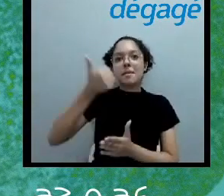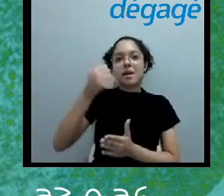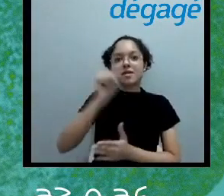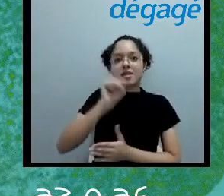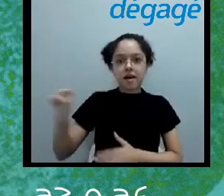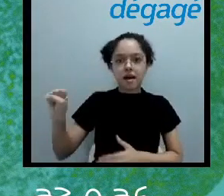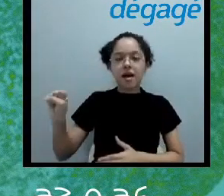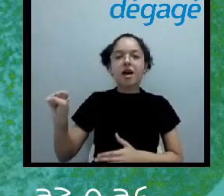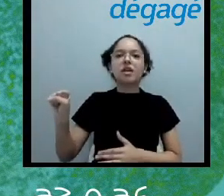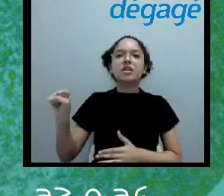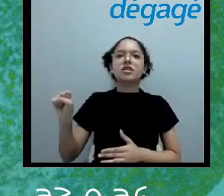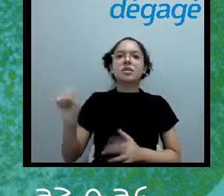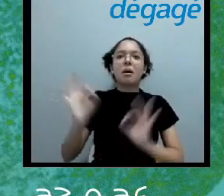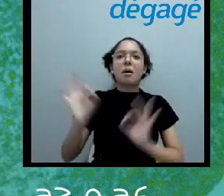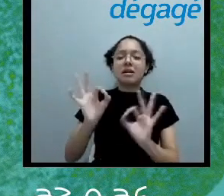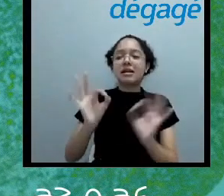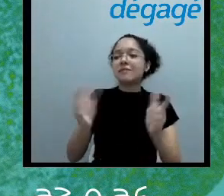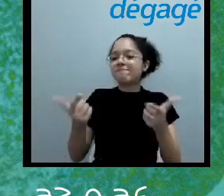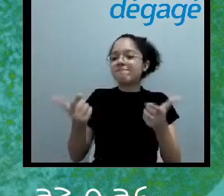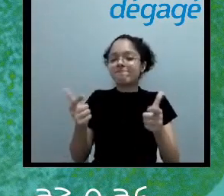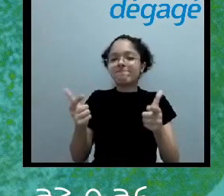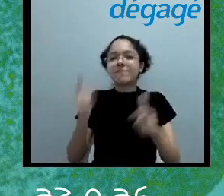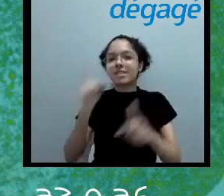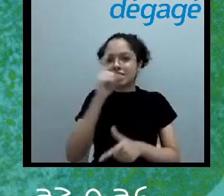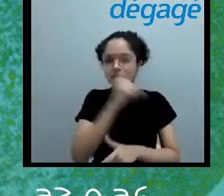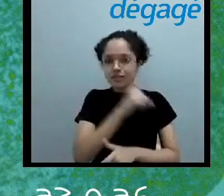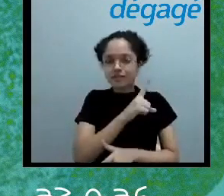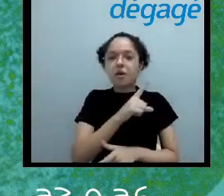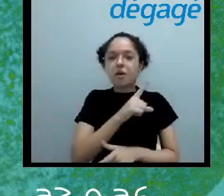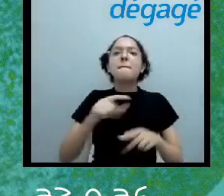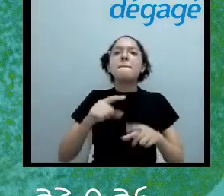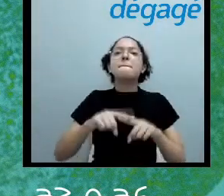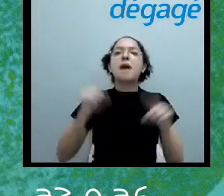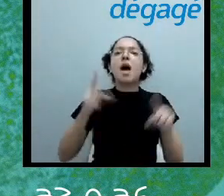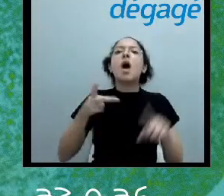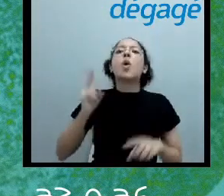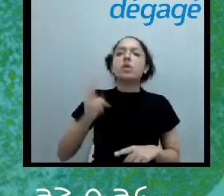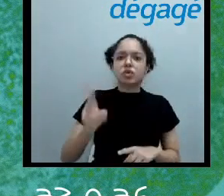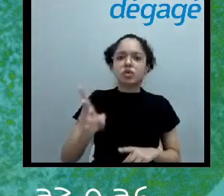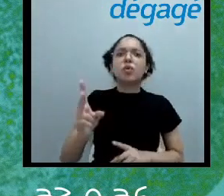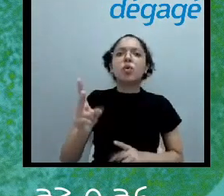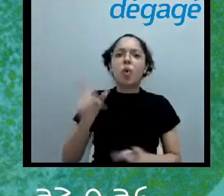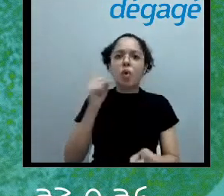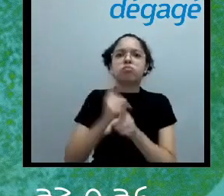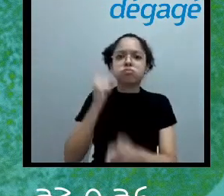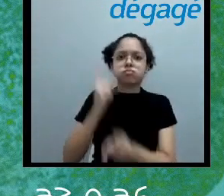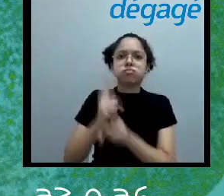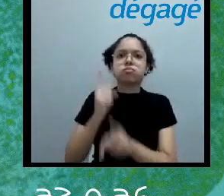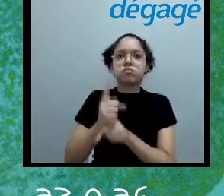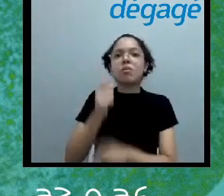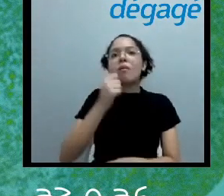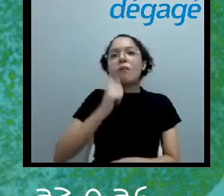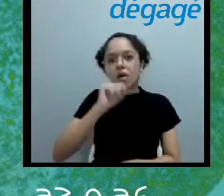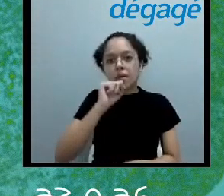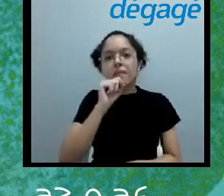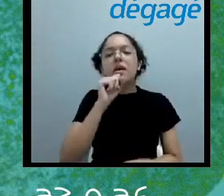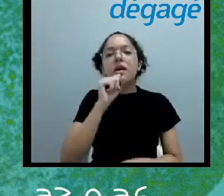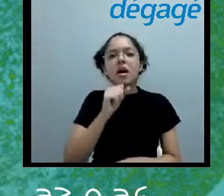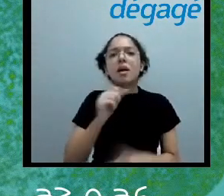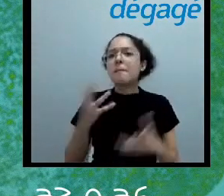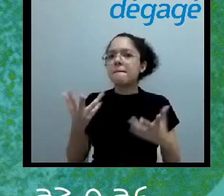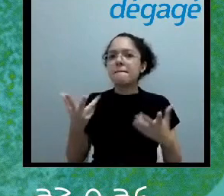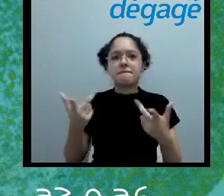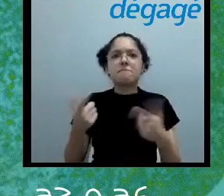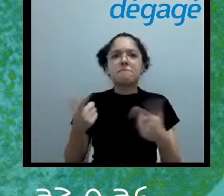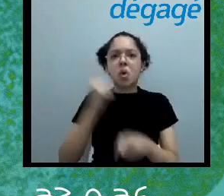mas continuavam promovendo encontros bem prazerosos, assim, eram momentos muito especiais. Apesar de termos um